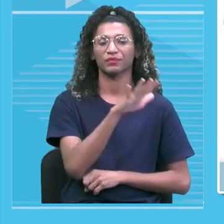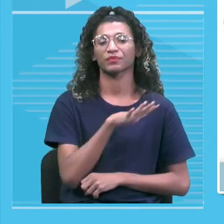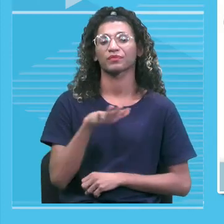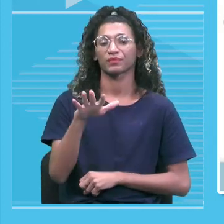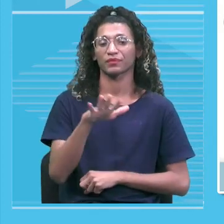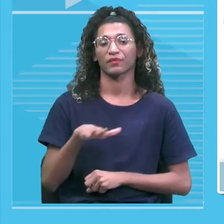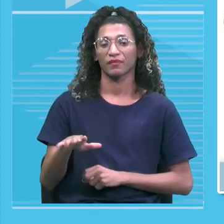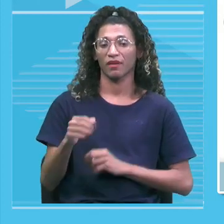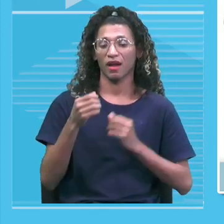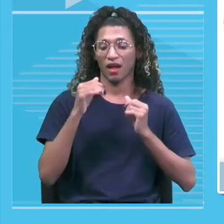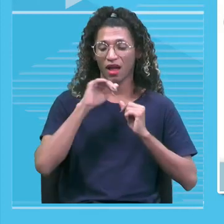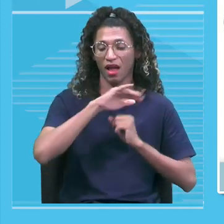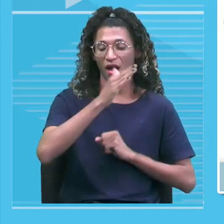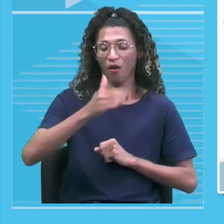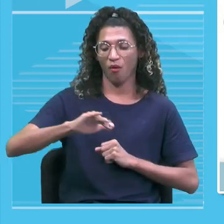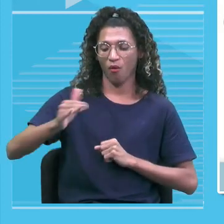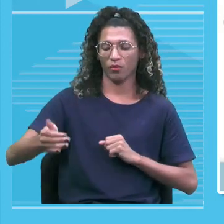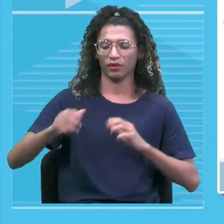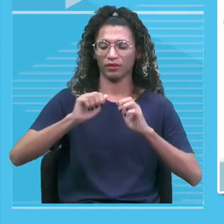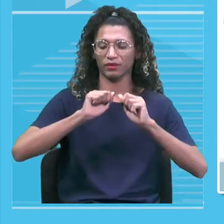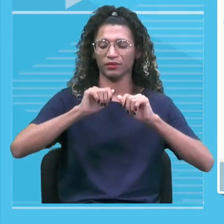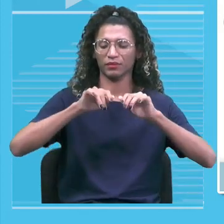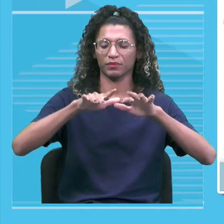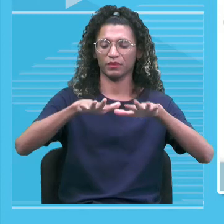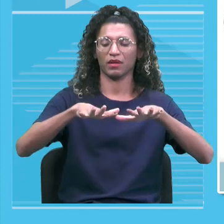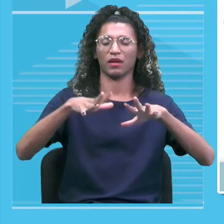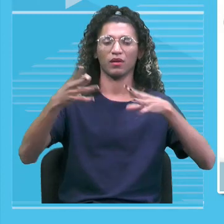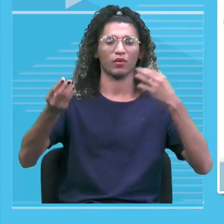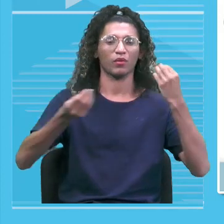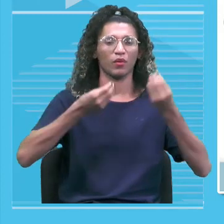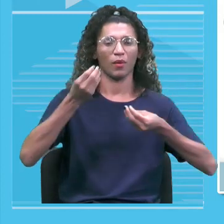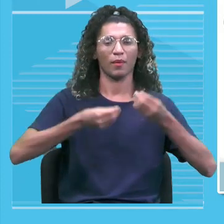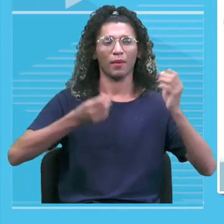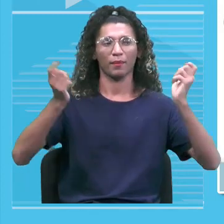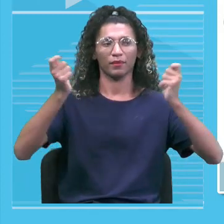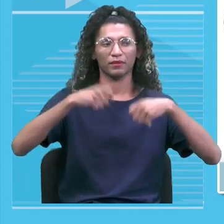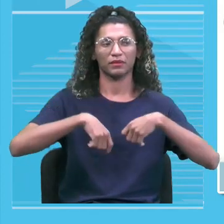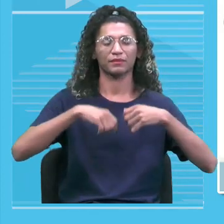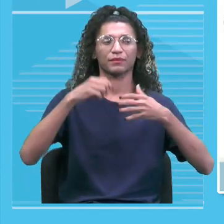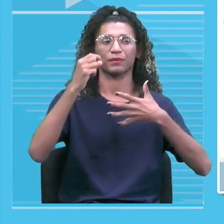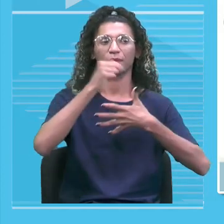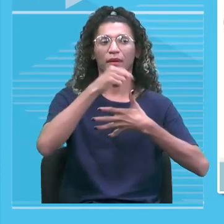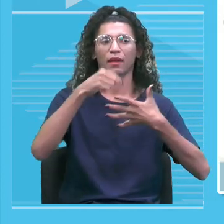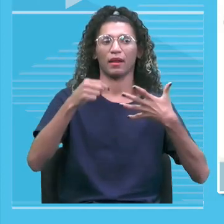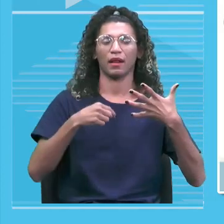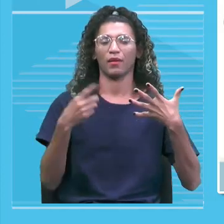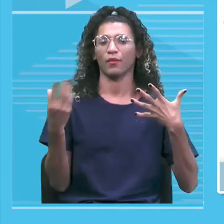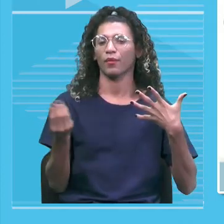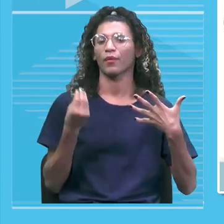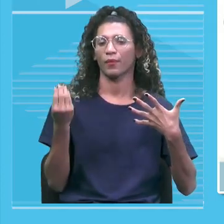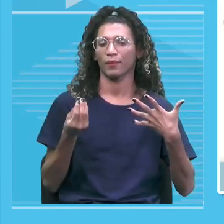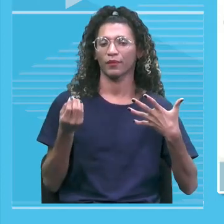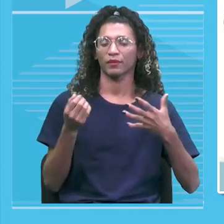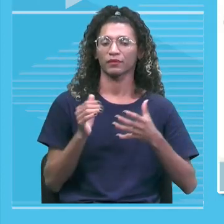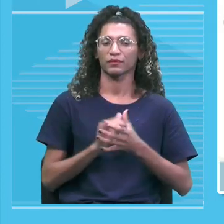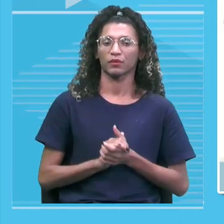onda então eu posso classificar essas ondas como unidimensionais